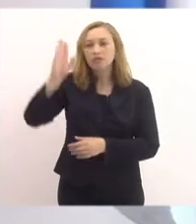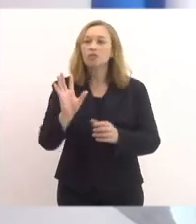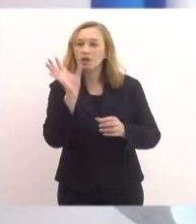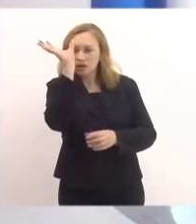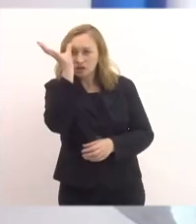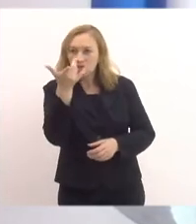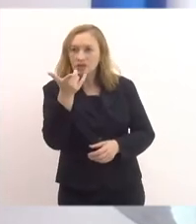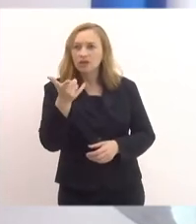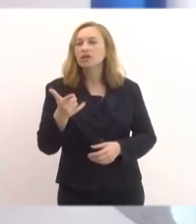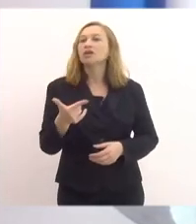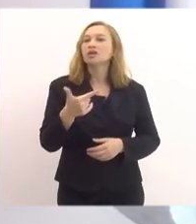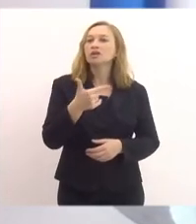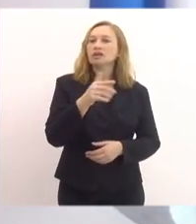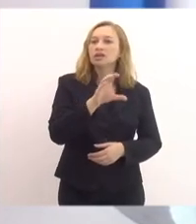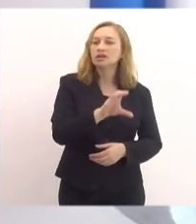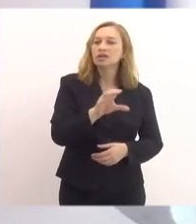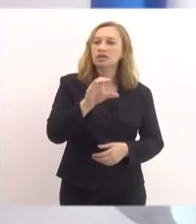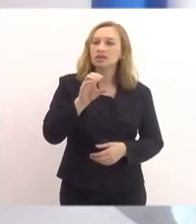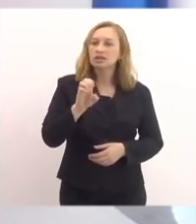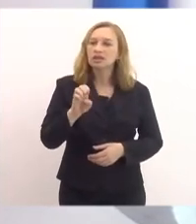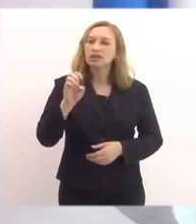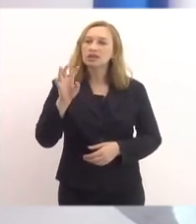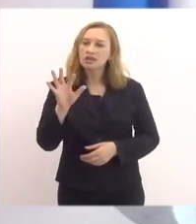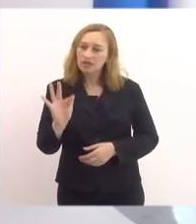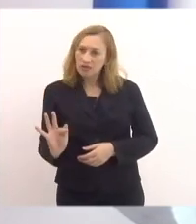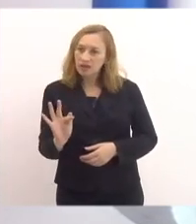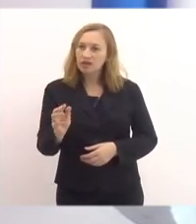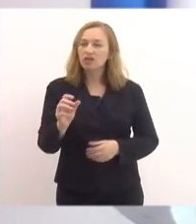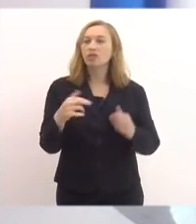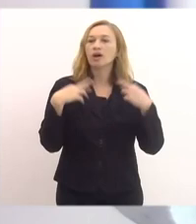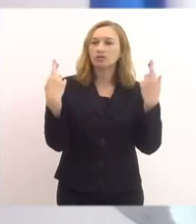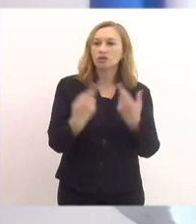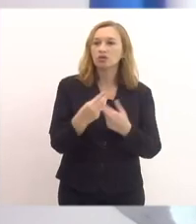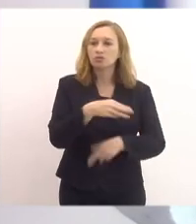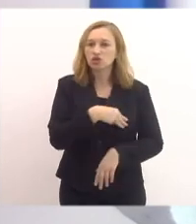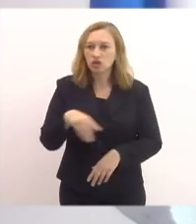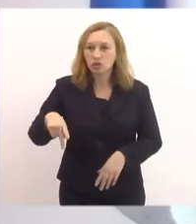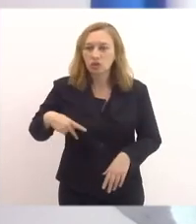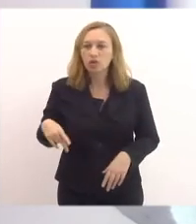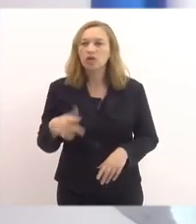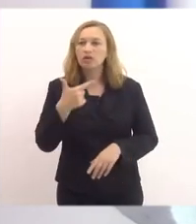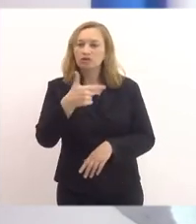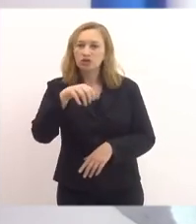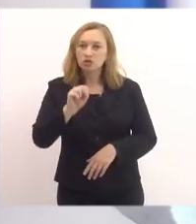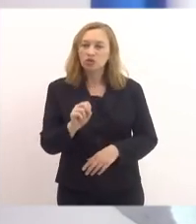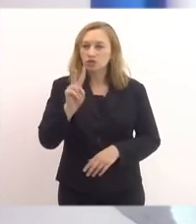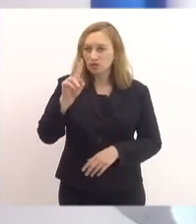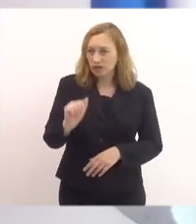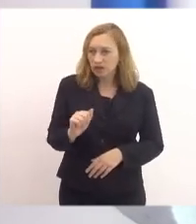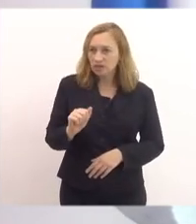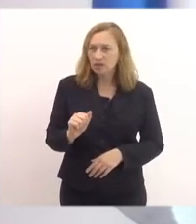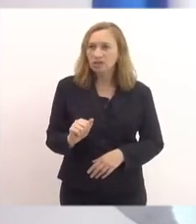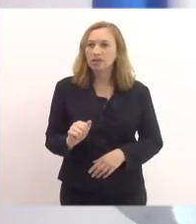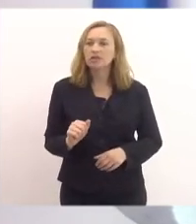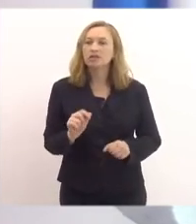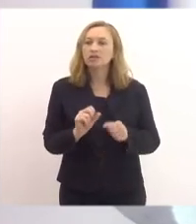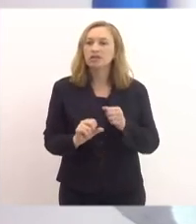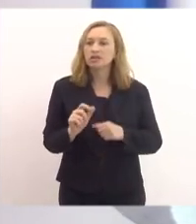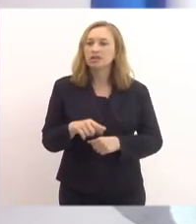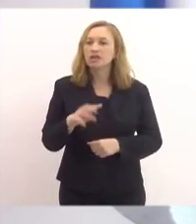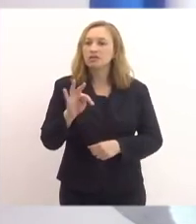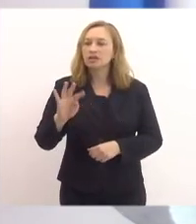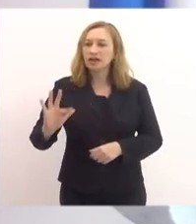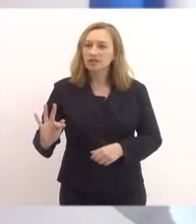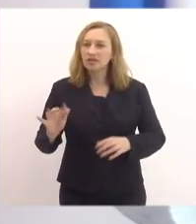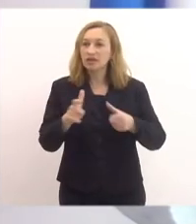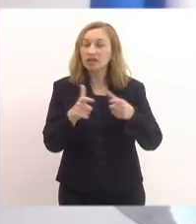a questão da Funcefet numa reunião com o Ministério Público, vamos resolver as 28 vagas e fazer aqui o TAF